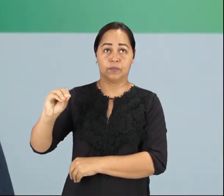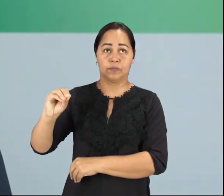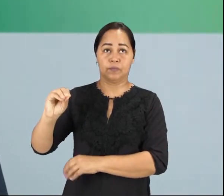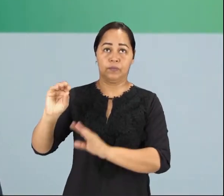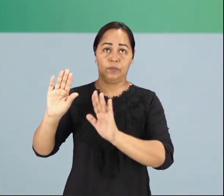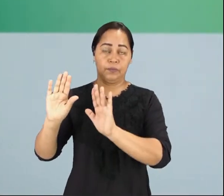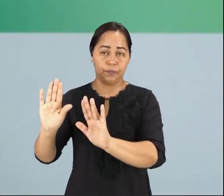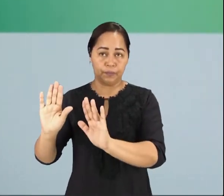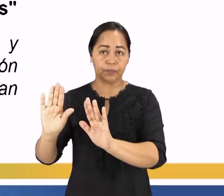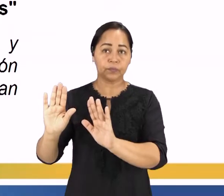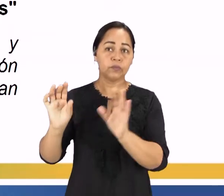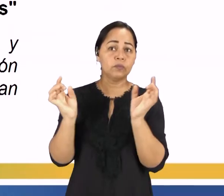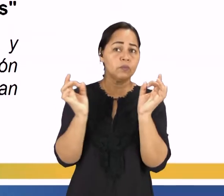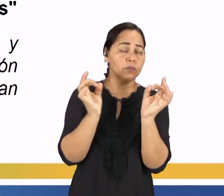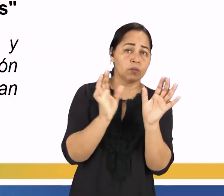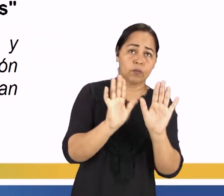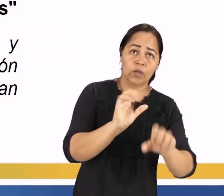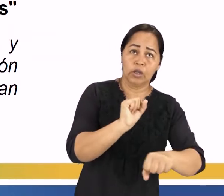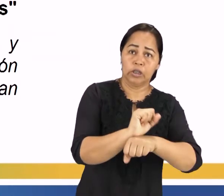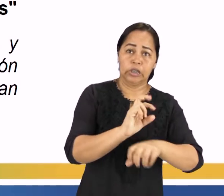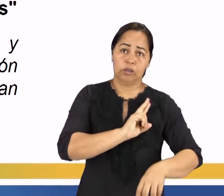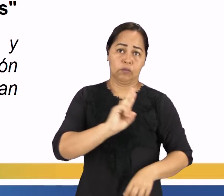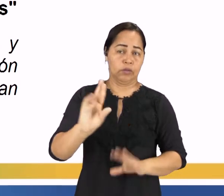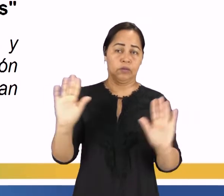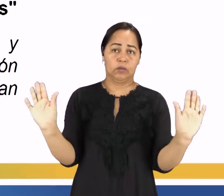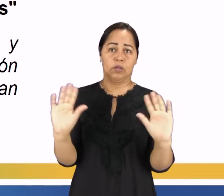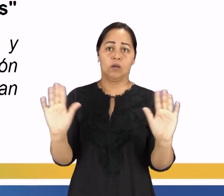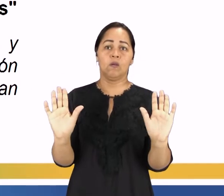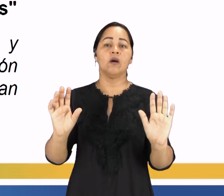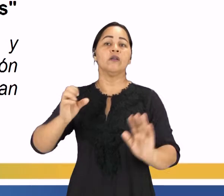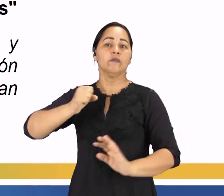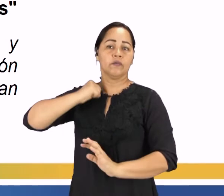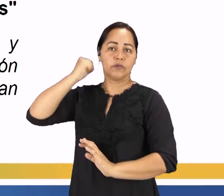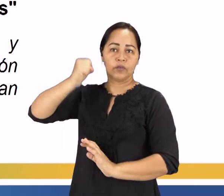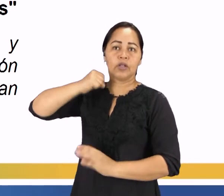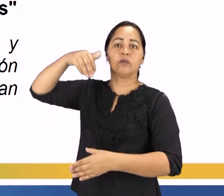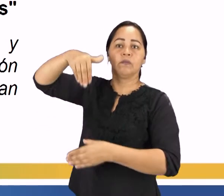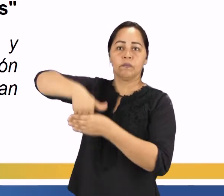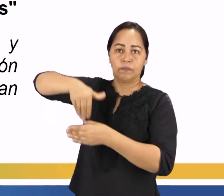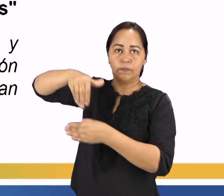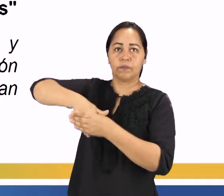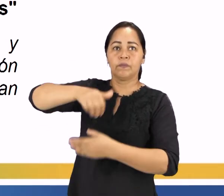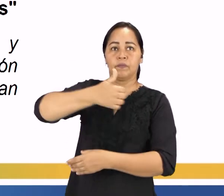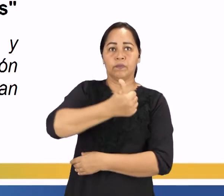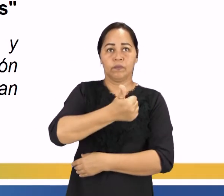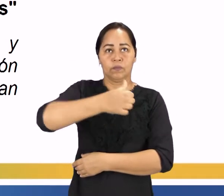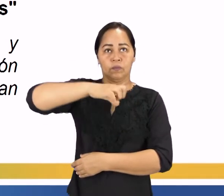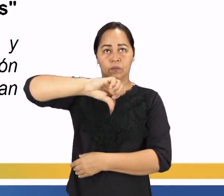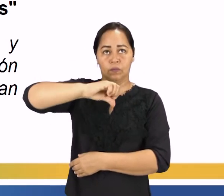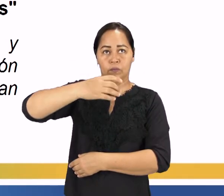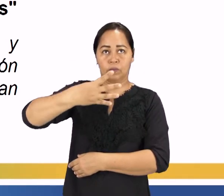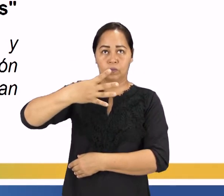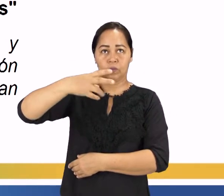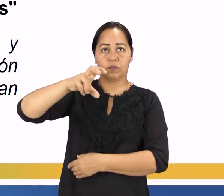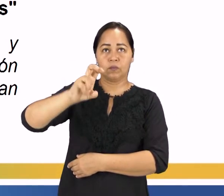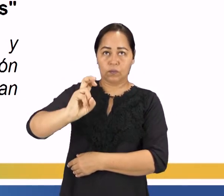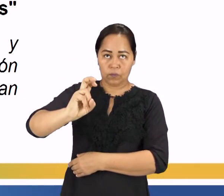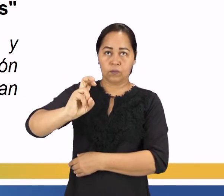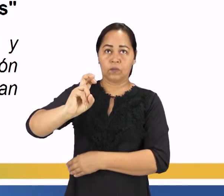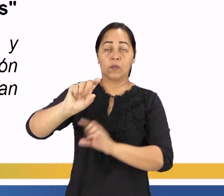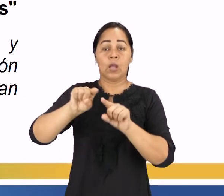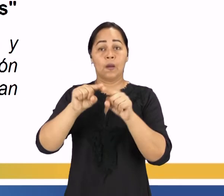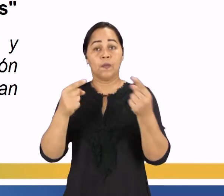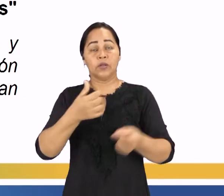abandonado a carreira diplomática, o poeta candidata-se ao Senado e é eleito em 1945. Mas, em